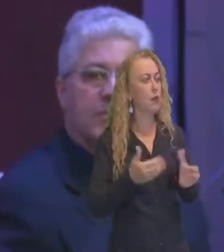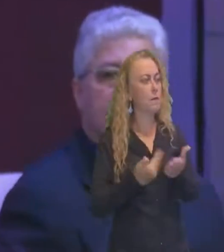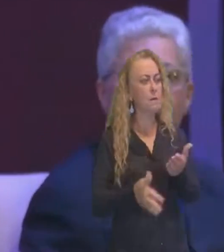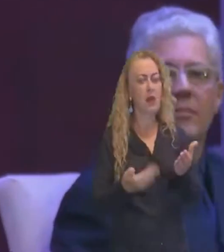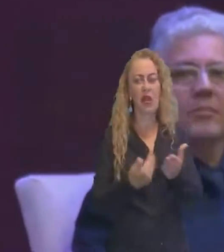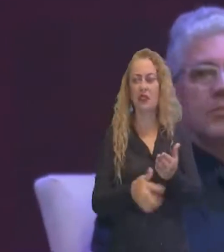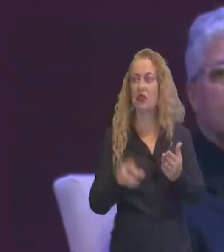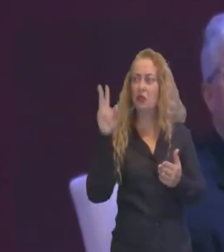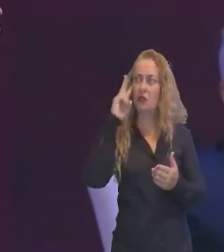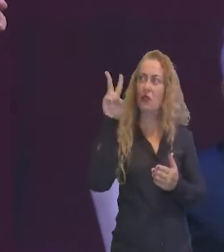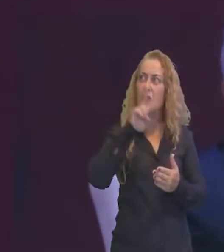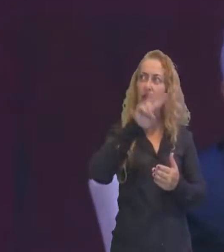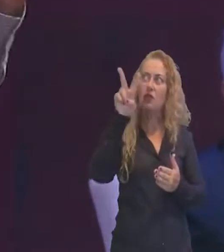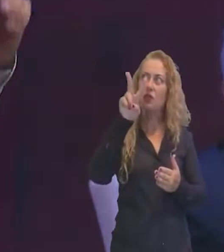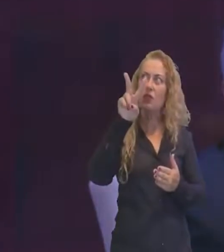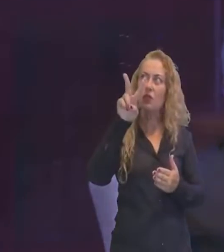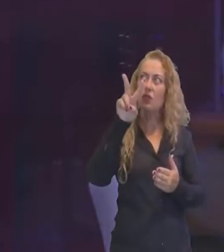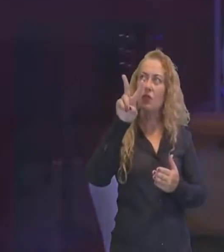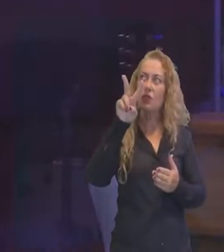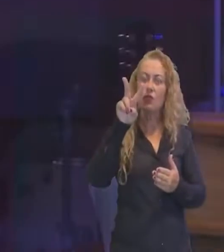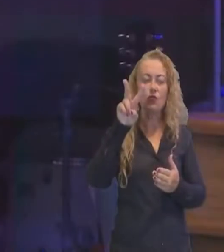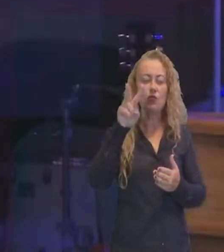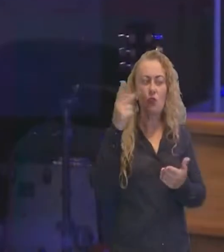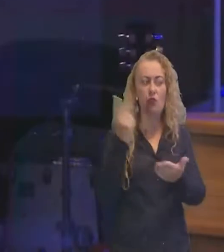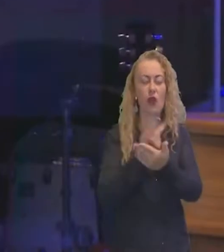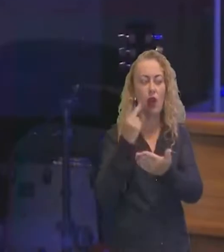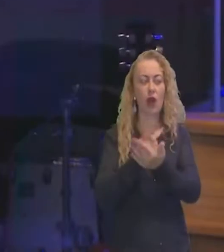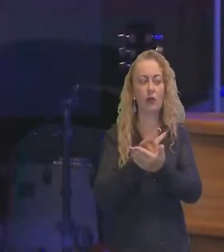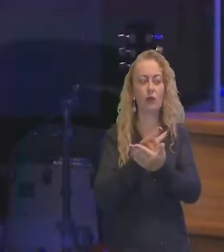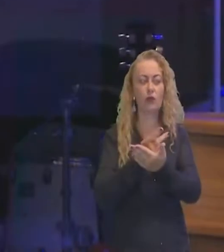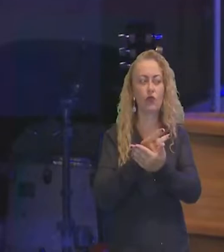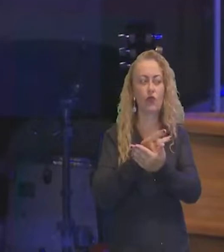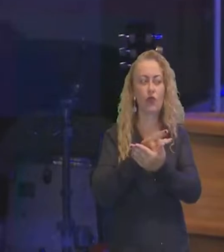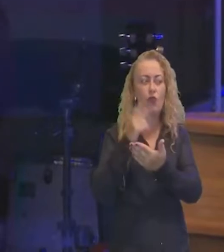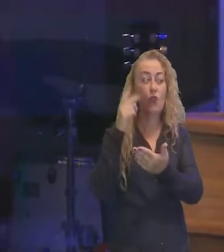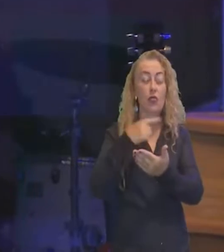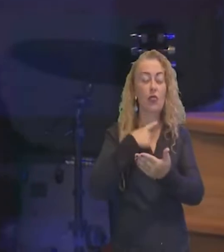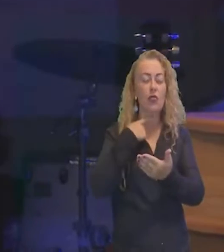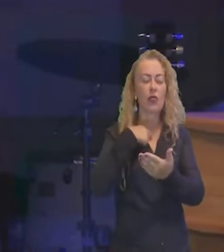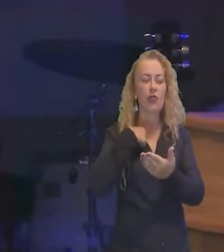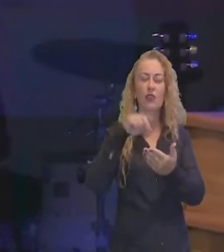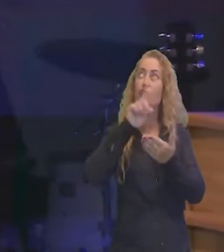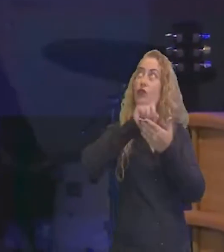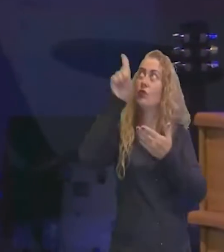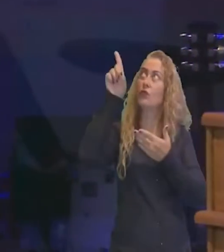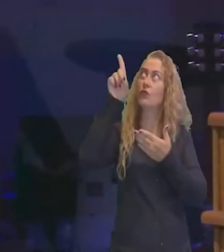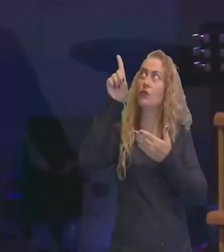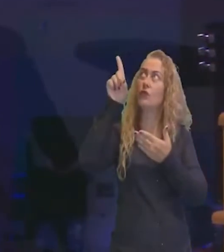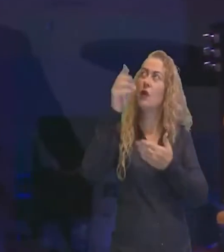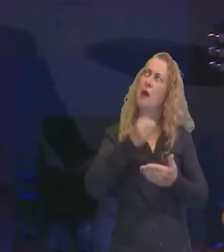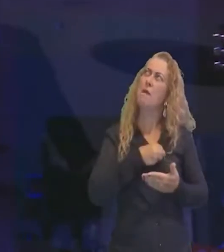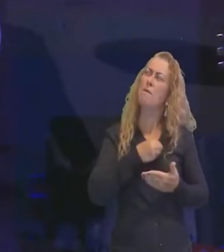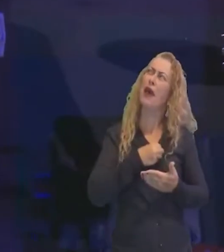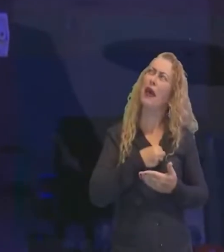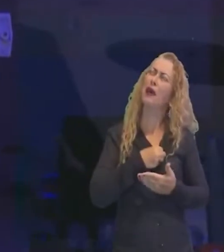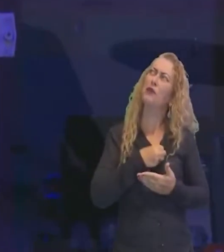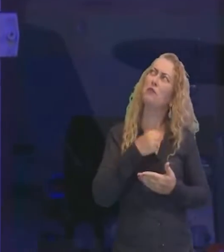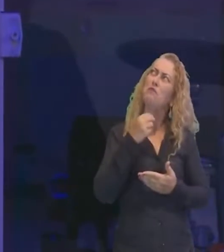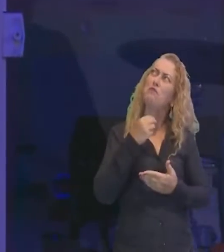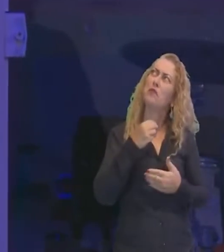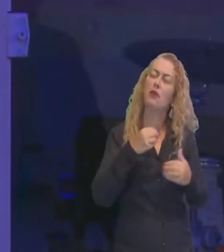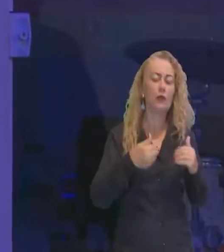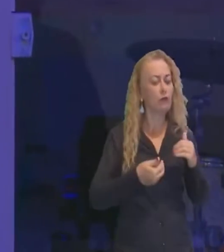a visão daquilo que é errado aos olhos de Deus. Pecado é uma expressão bíblica